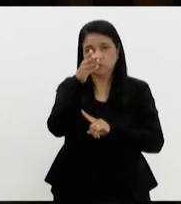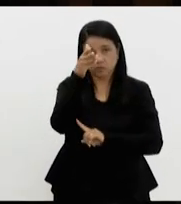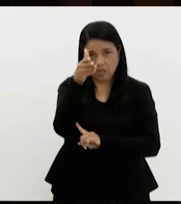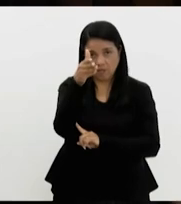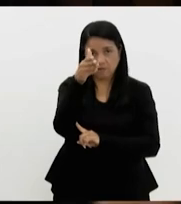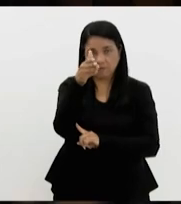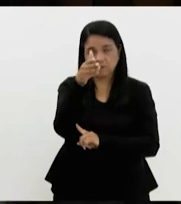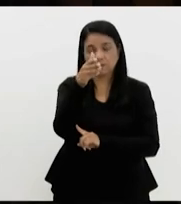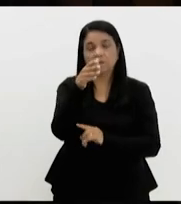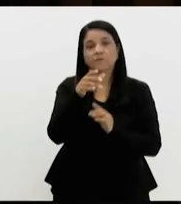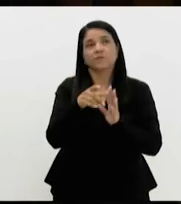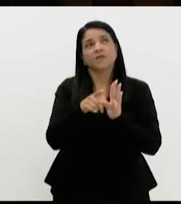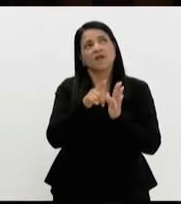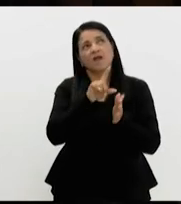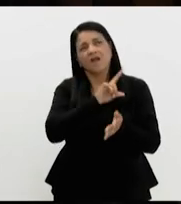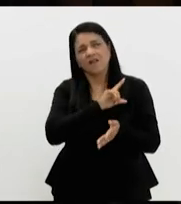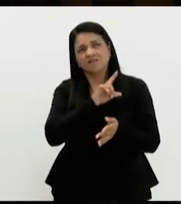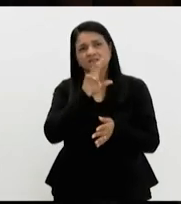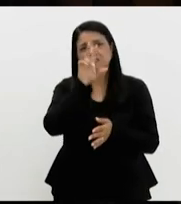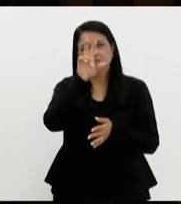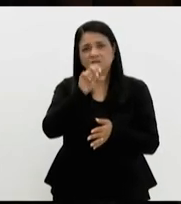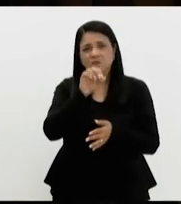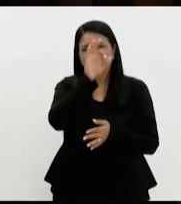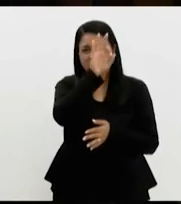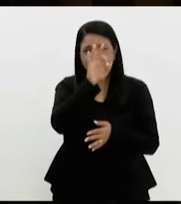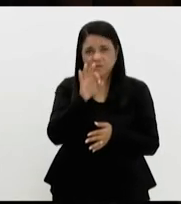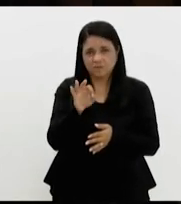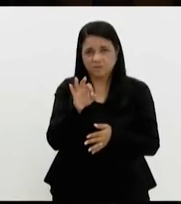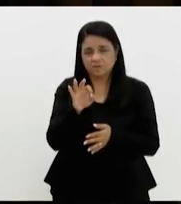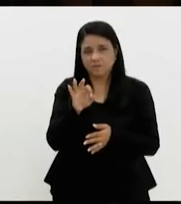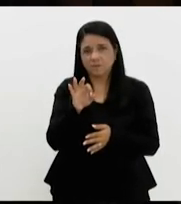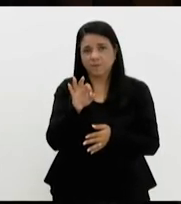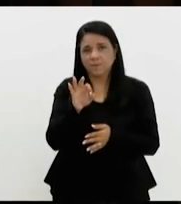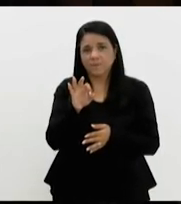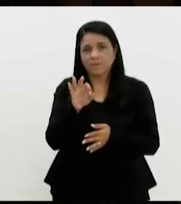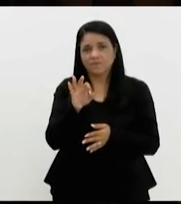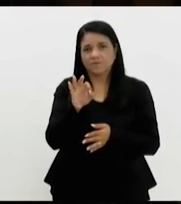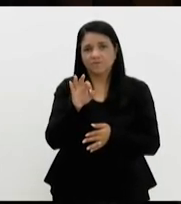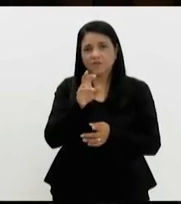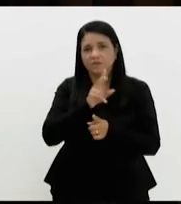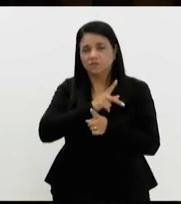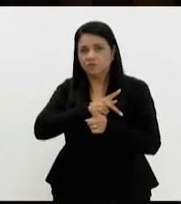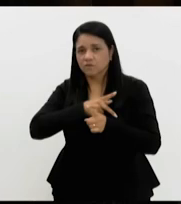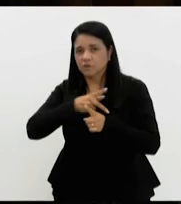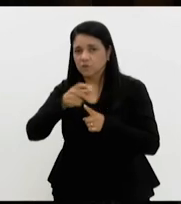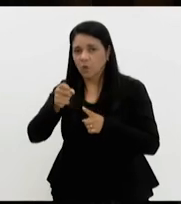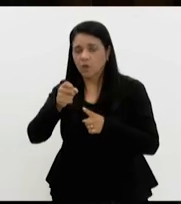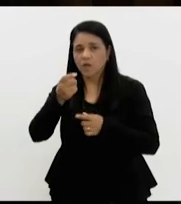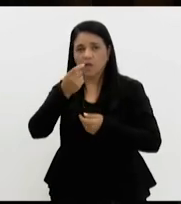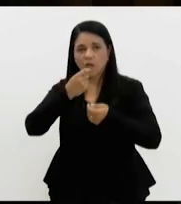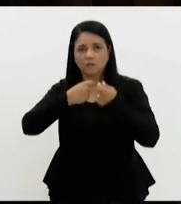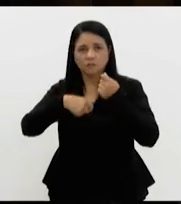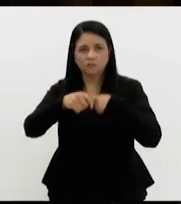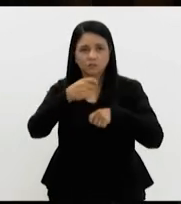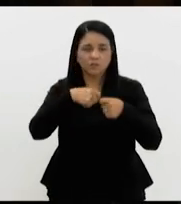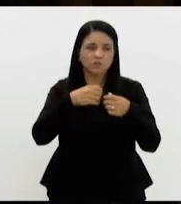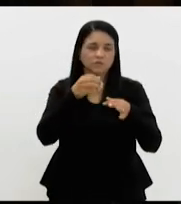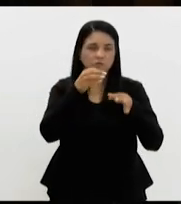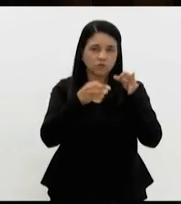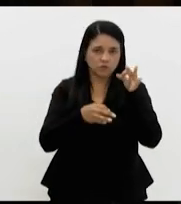era 50% de vitórias administrativas ou